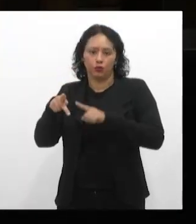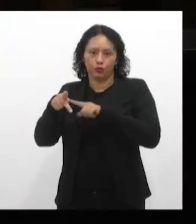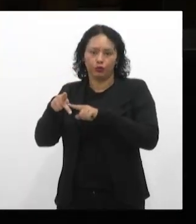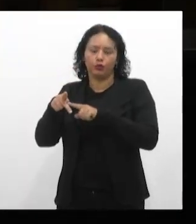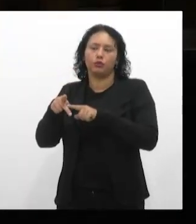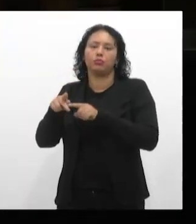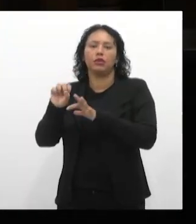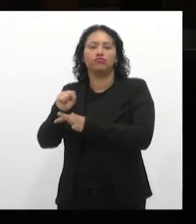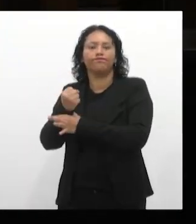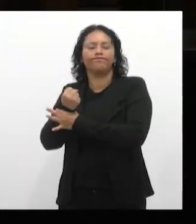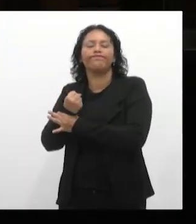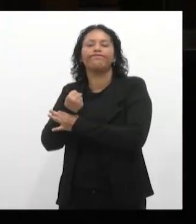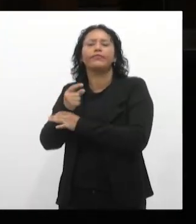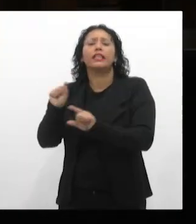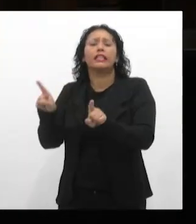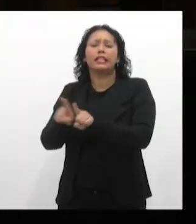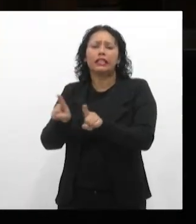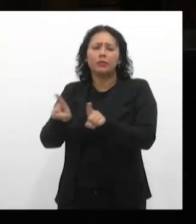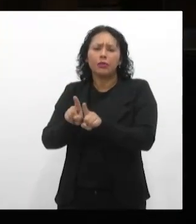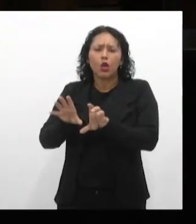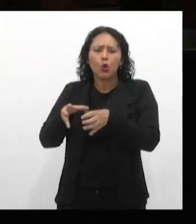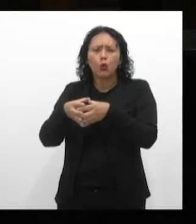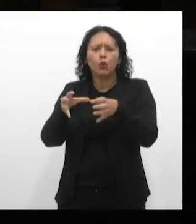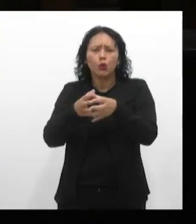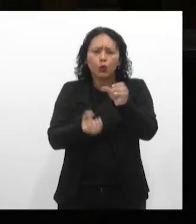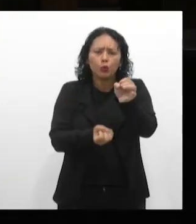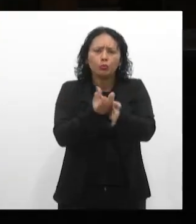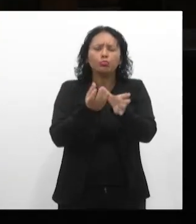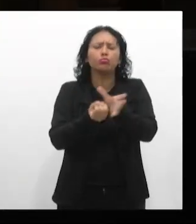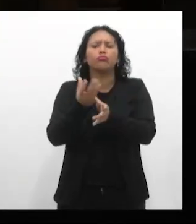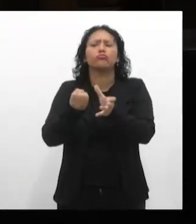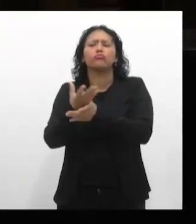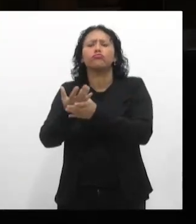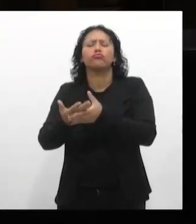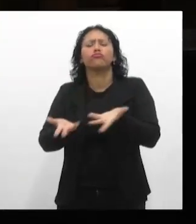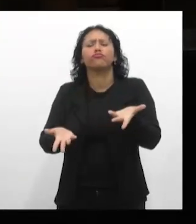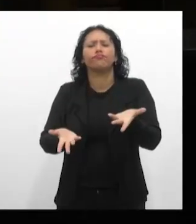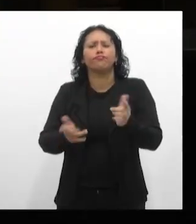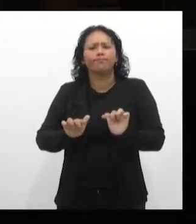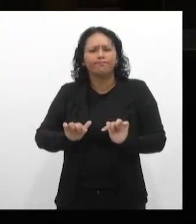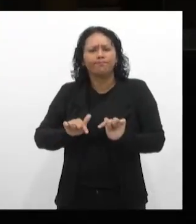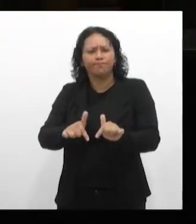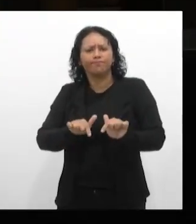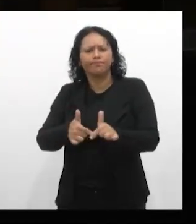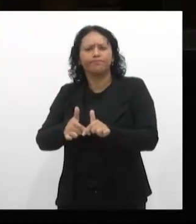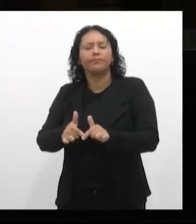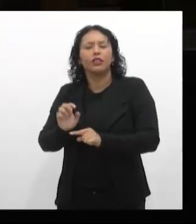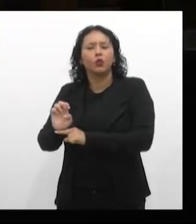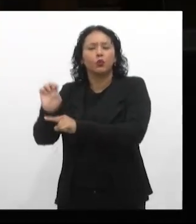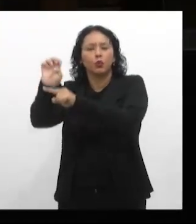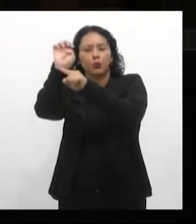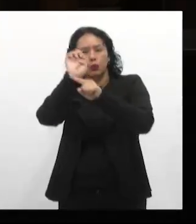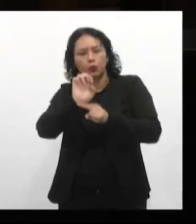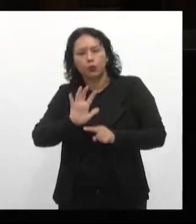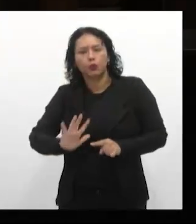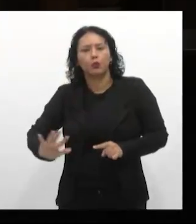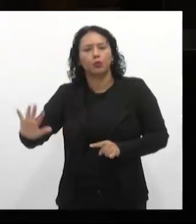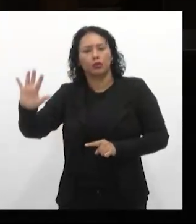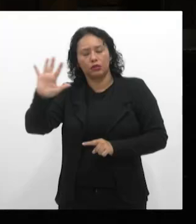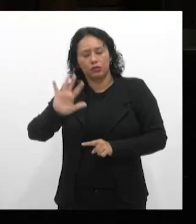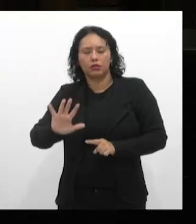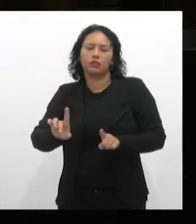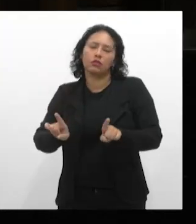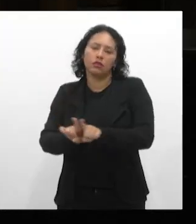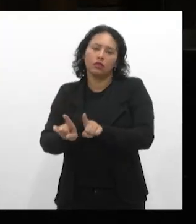criação de comissões que são de atuação em todos os estados, e existe a